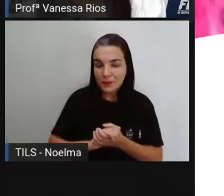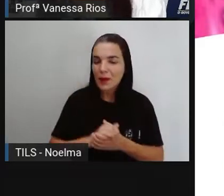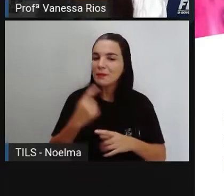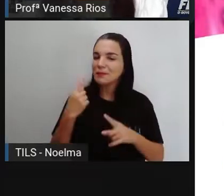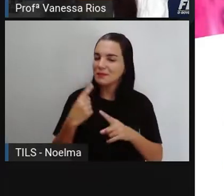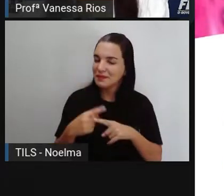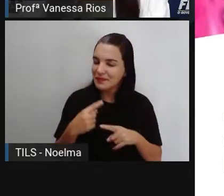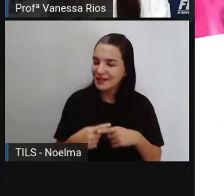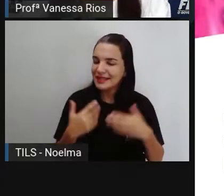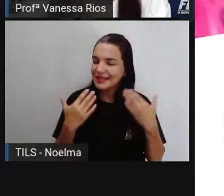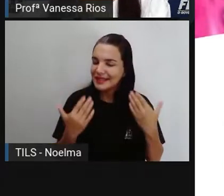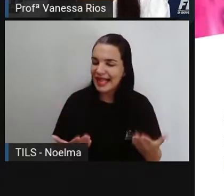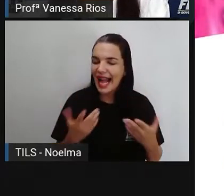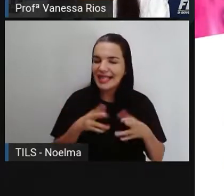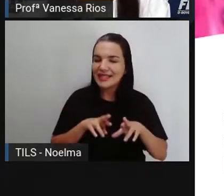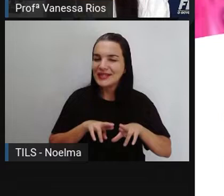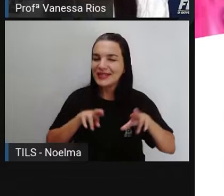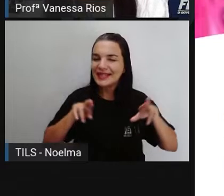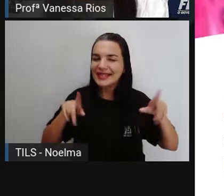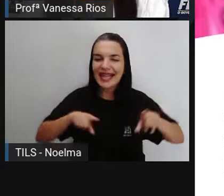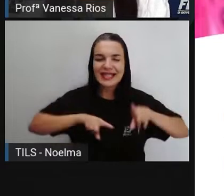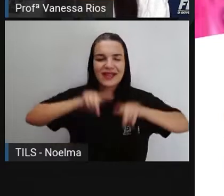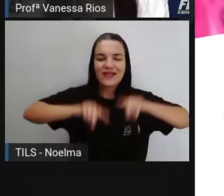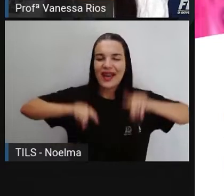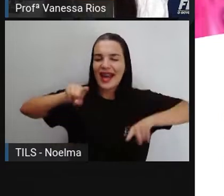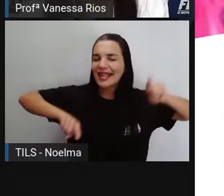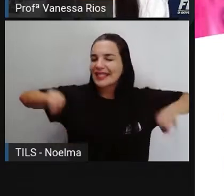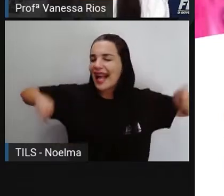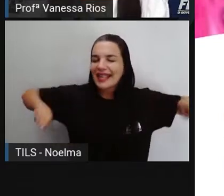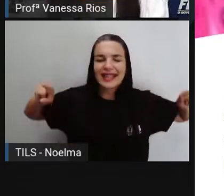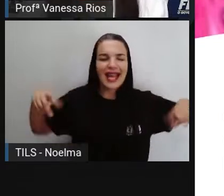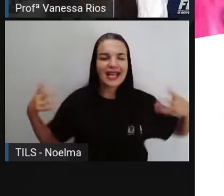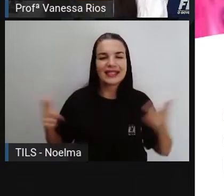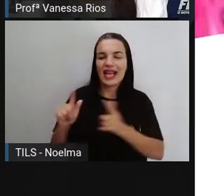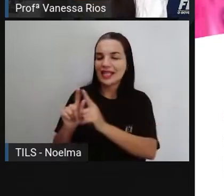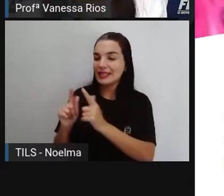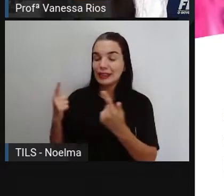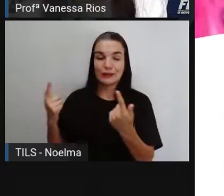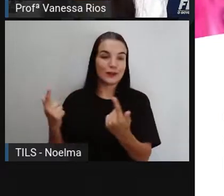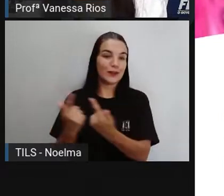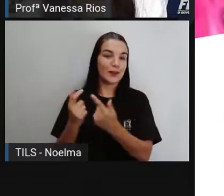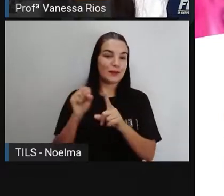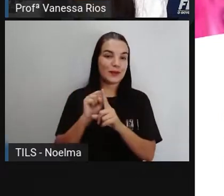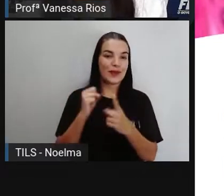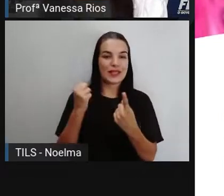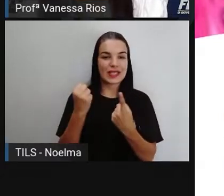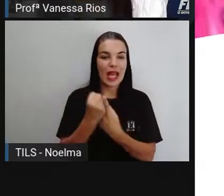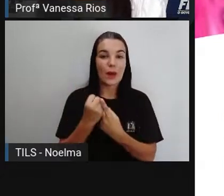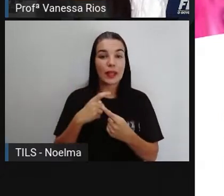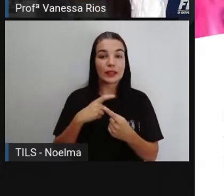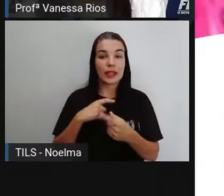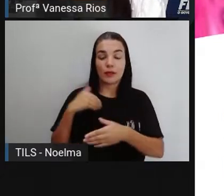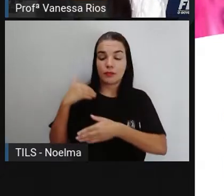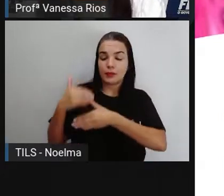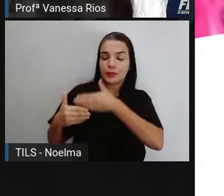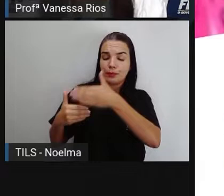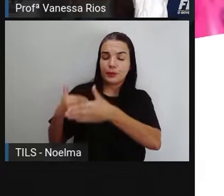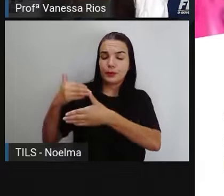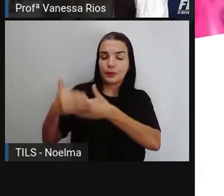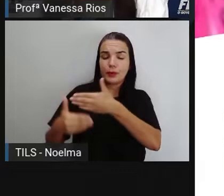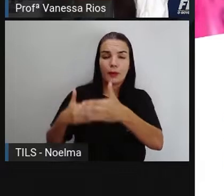pela diversidade, pela variedade, né, dos grupos sociais que participaram do processo aí